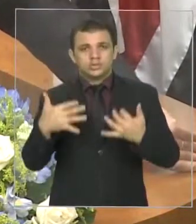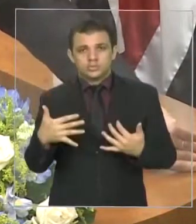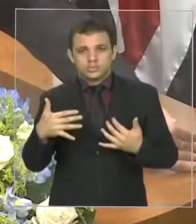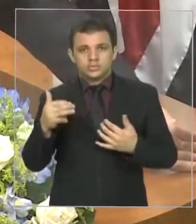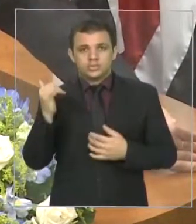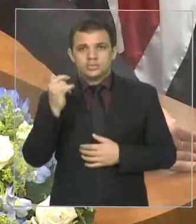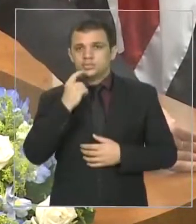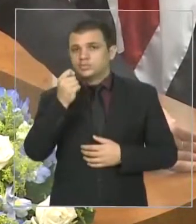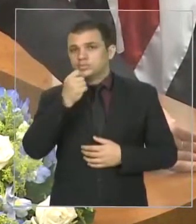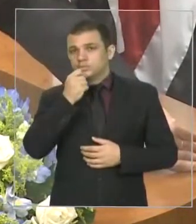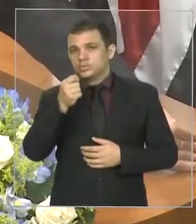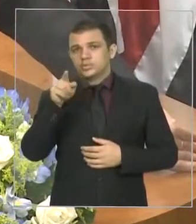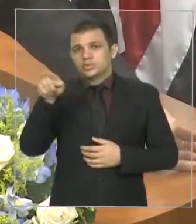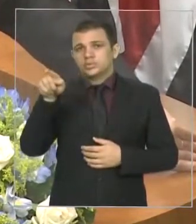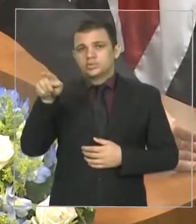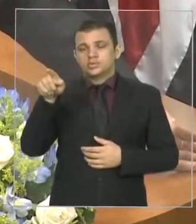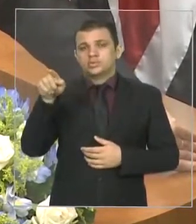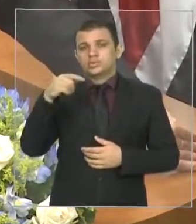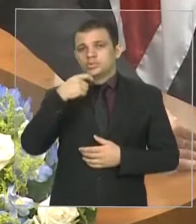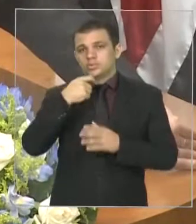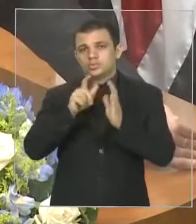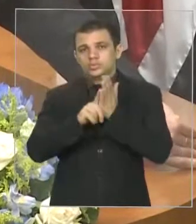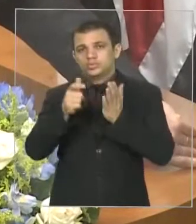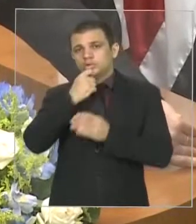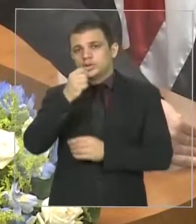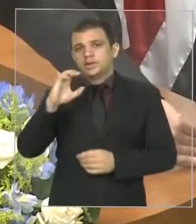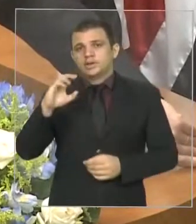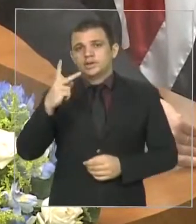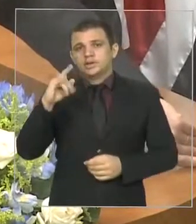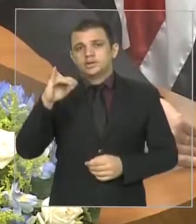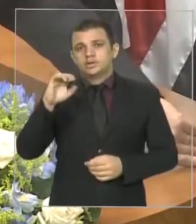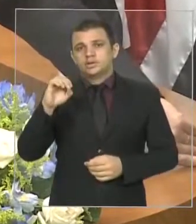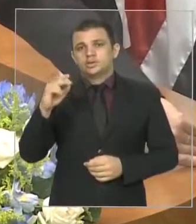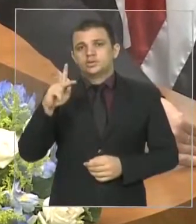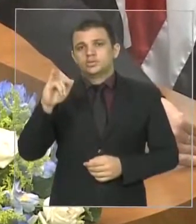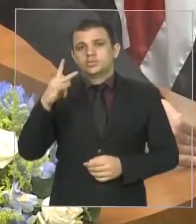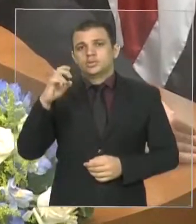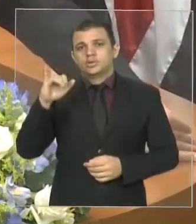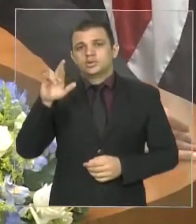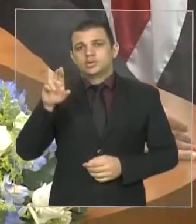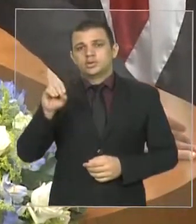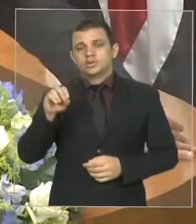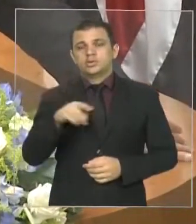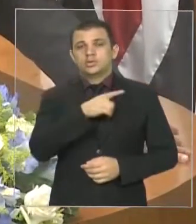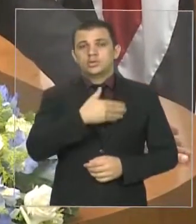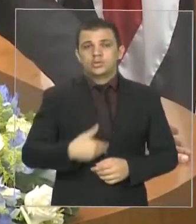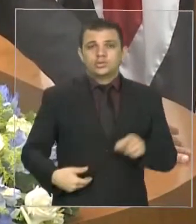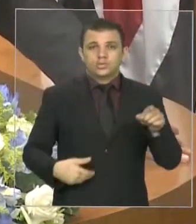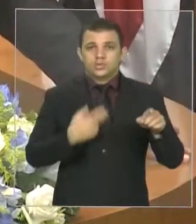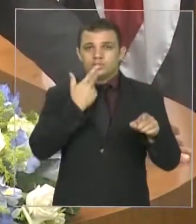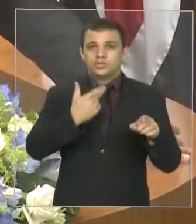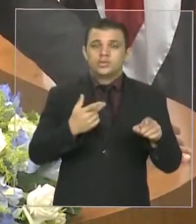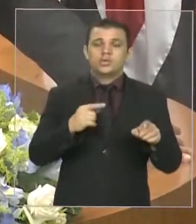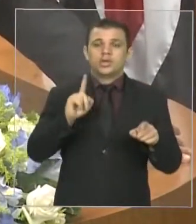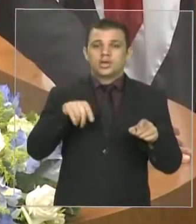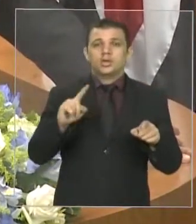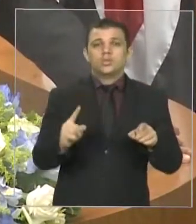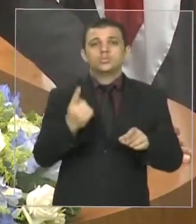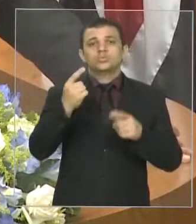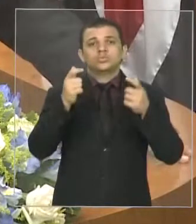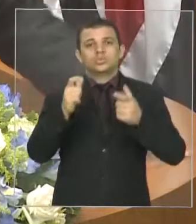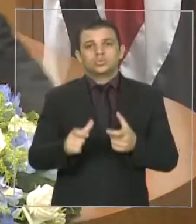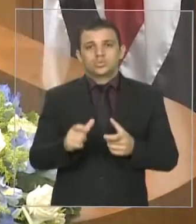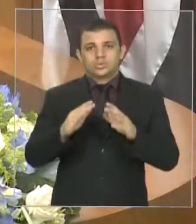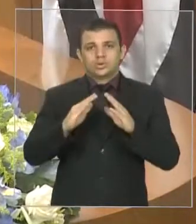Globo, Chico Pinheiro, deputada Nina Mello, quando fala que esse era o único hospital que tinha em São Luís para que o governo pudesse alugar,